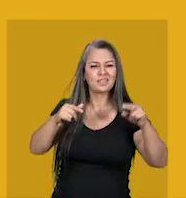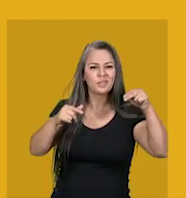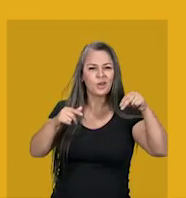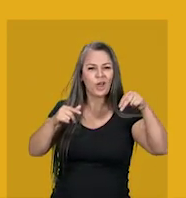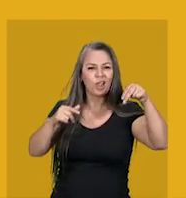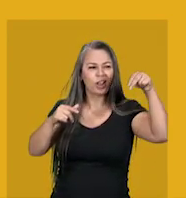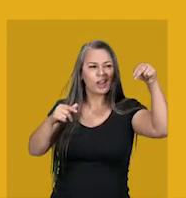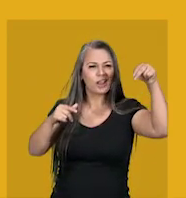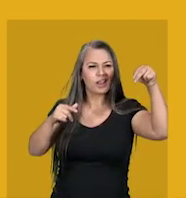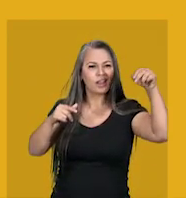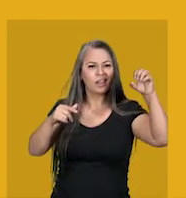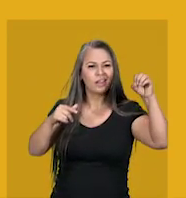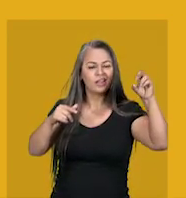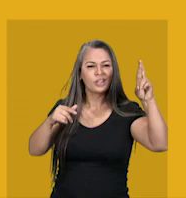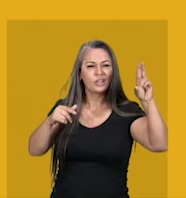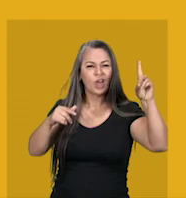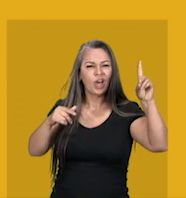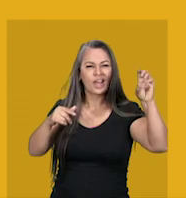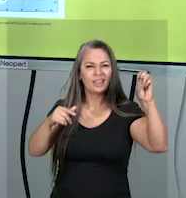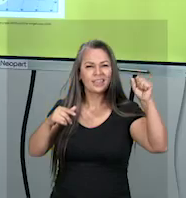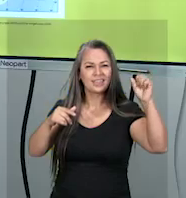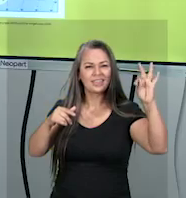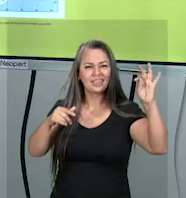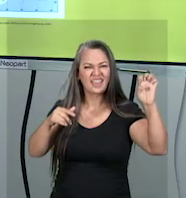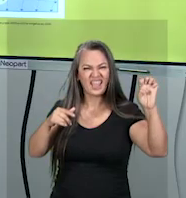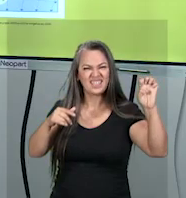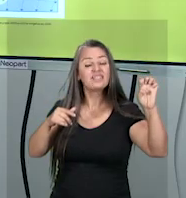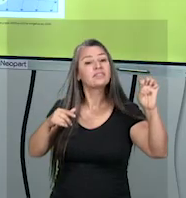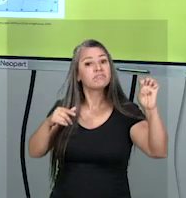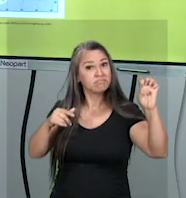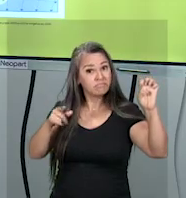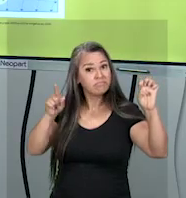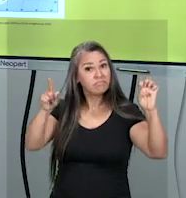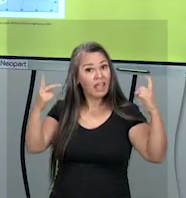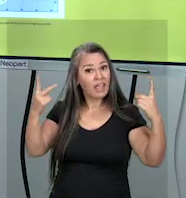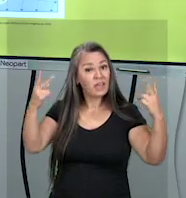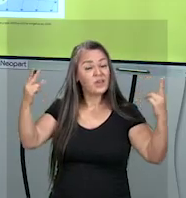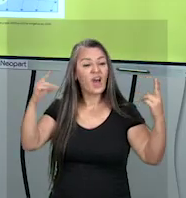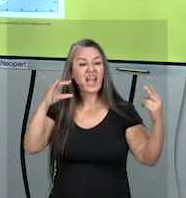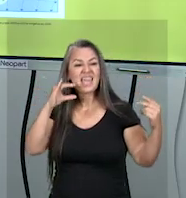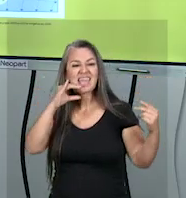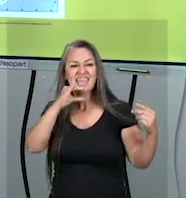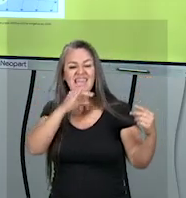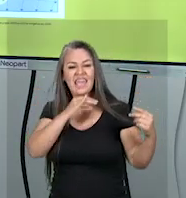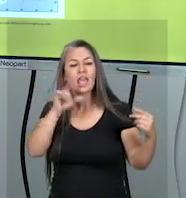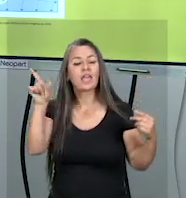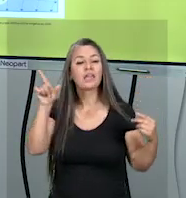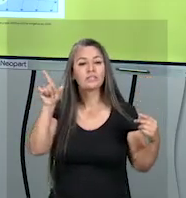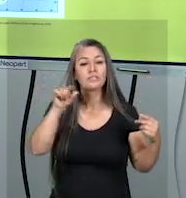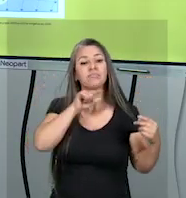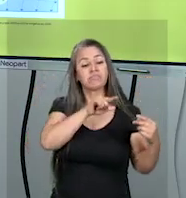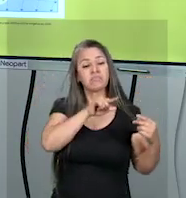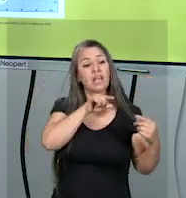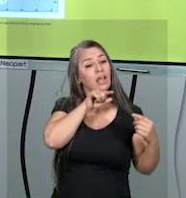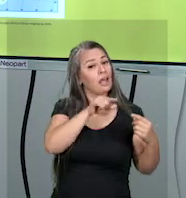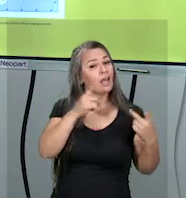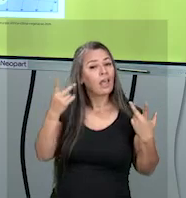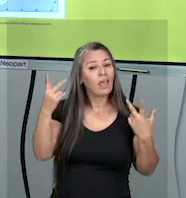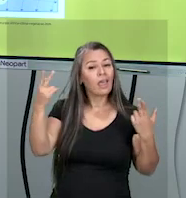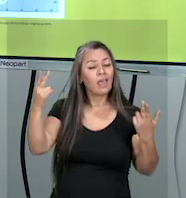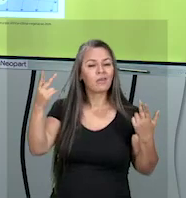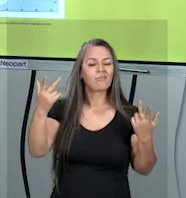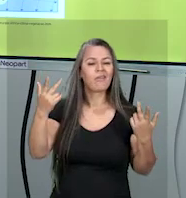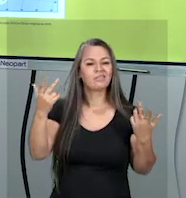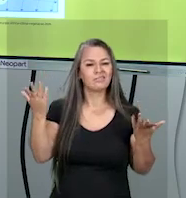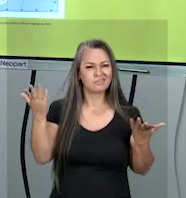clima onde você tem temperaturas elevadas, a presença de cactos, né? O tipo de vegetação onde se adapta